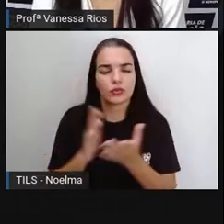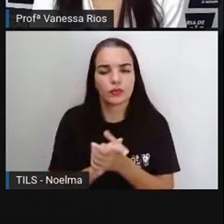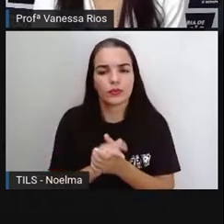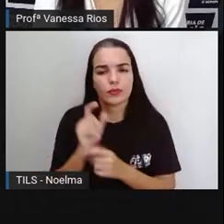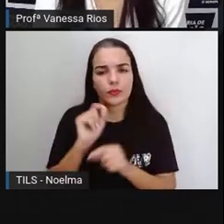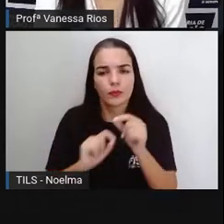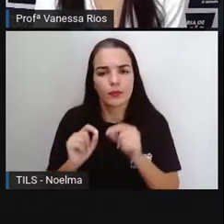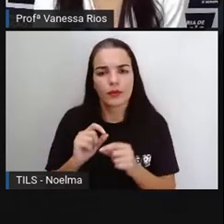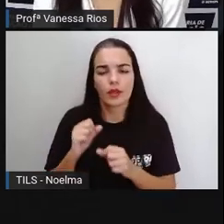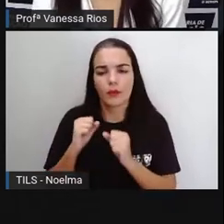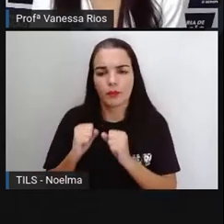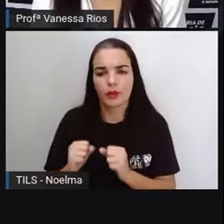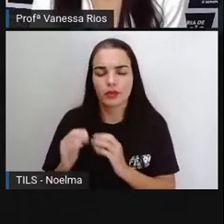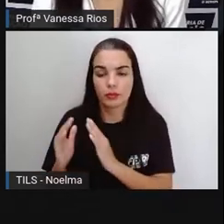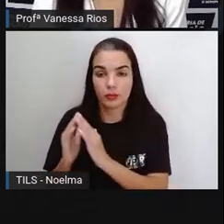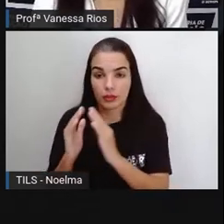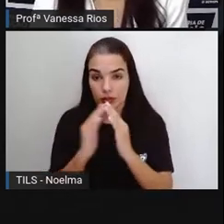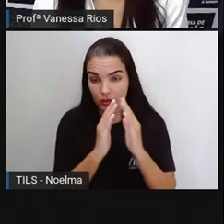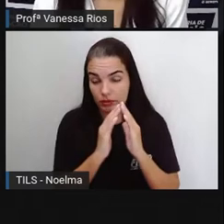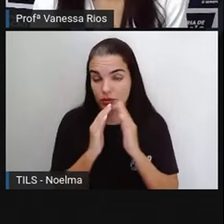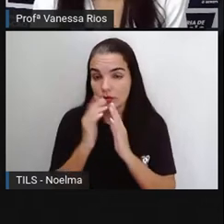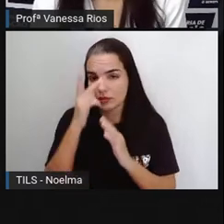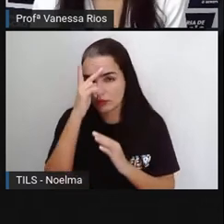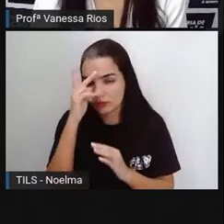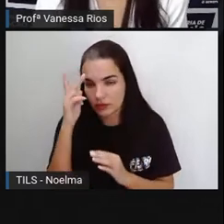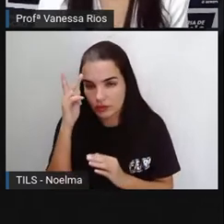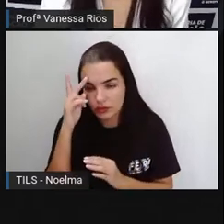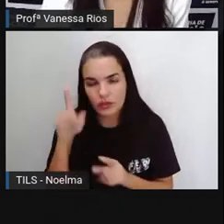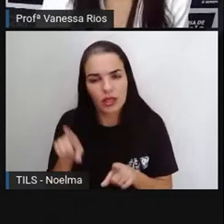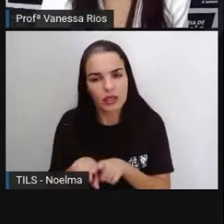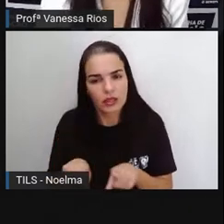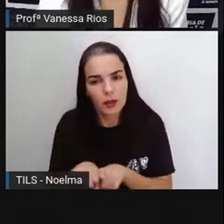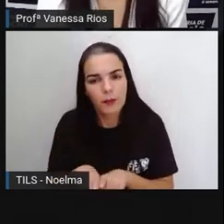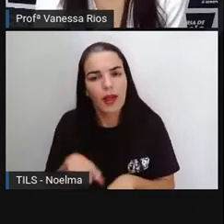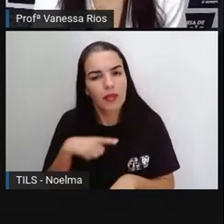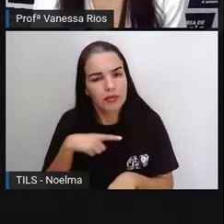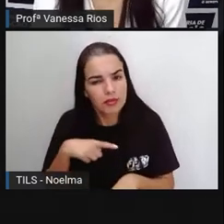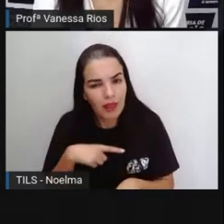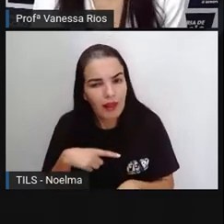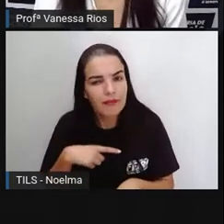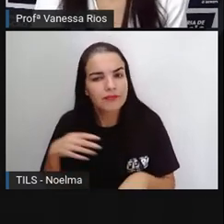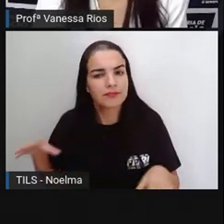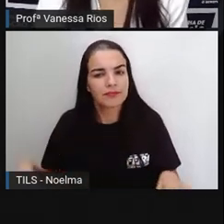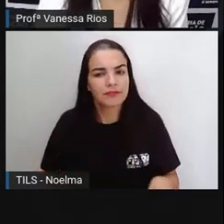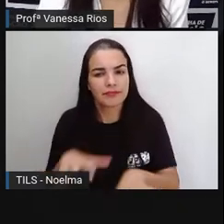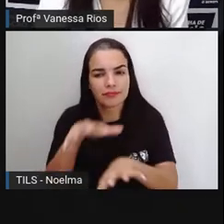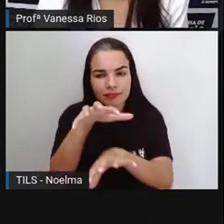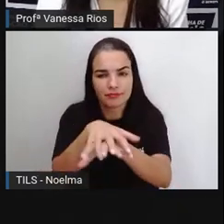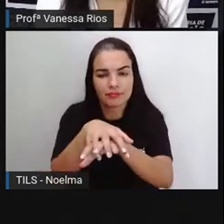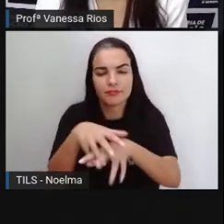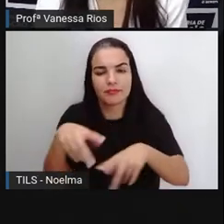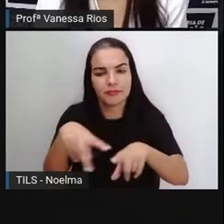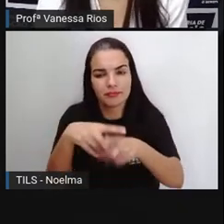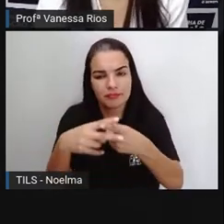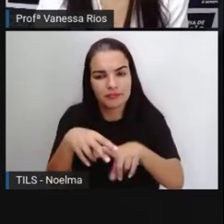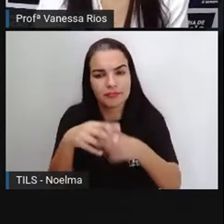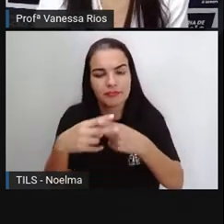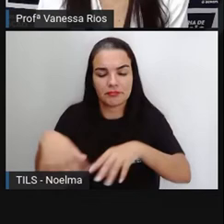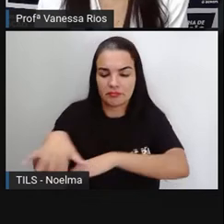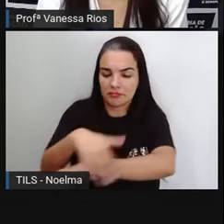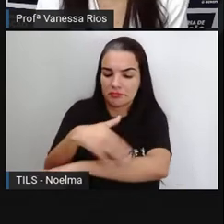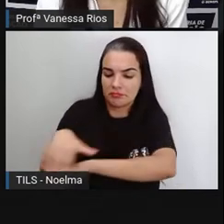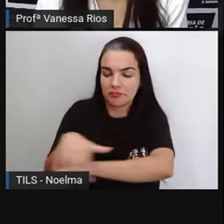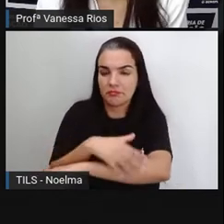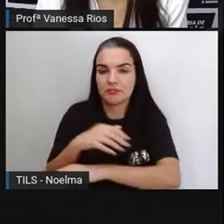que serve aí como moradia para as pessoas e que também fazem parte ali, né, da manutenção, da construção das ruas,